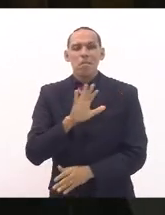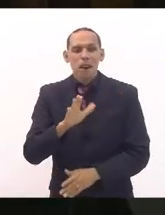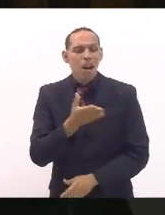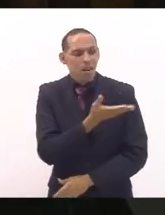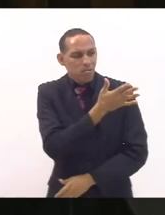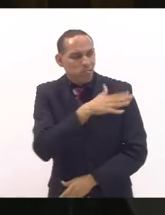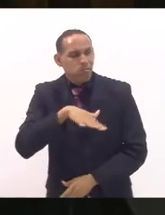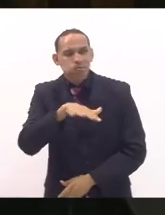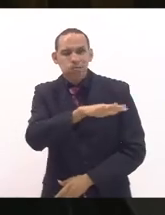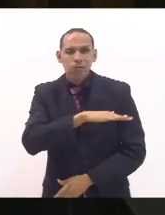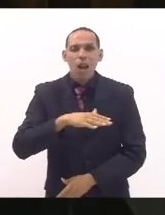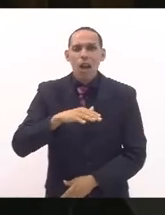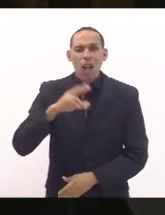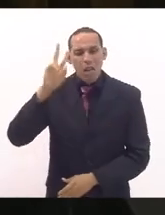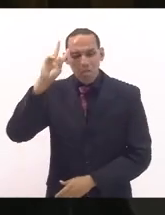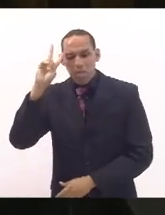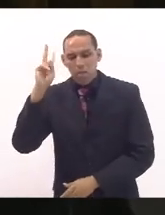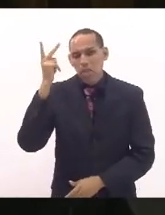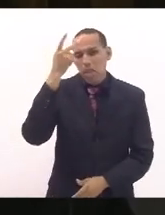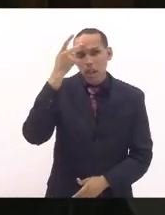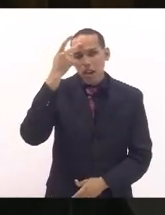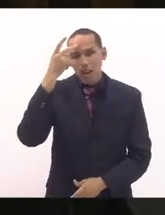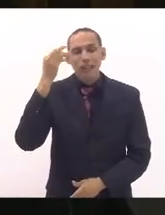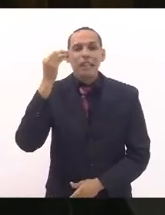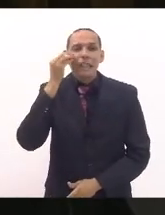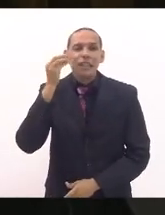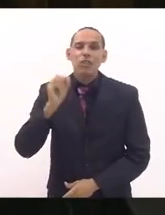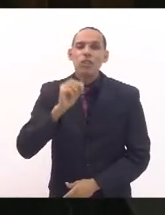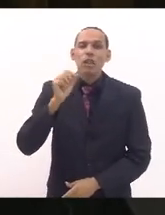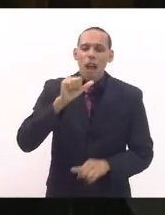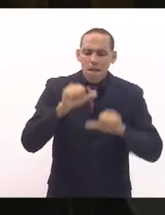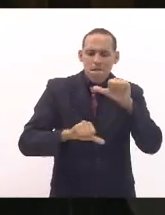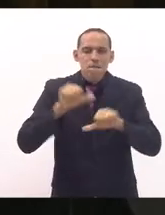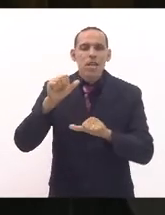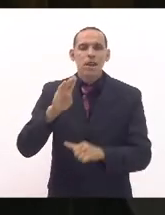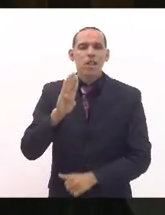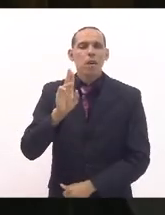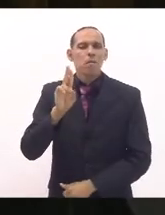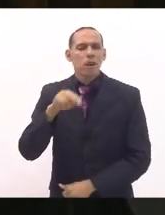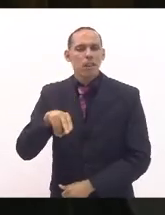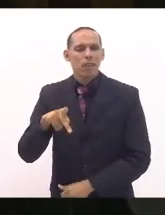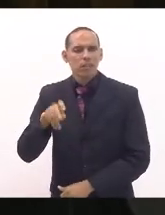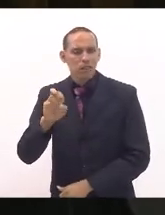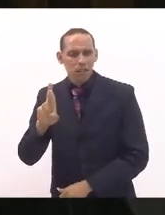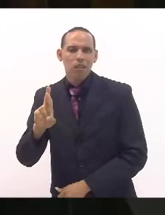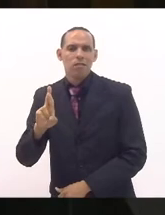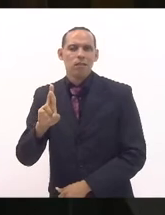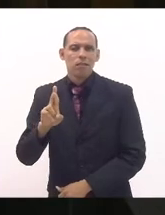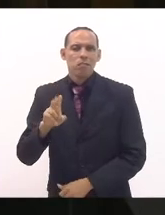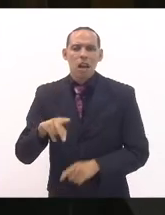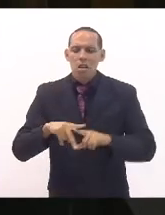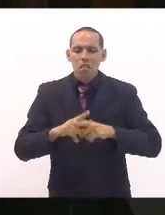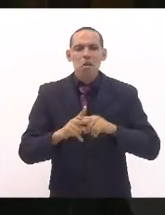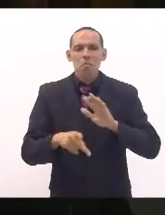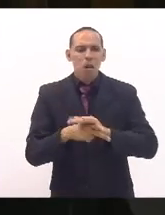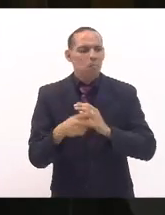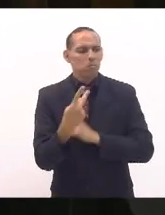calhordas lobotomizados tentam transformar num bunker, num aparelho da